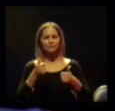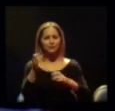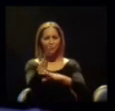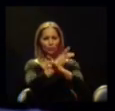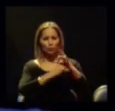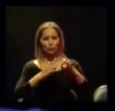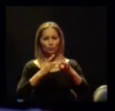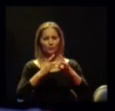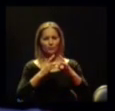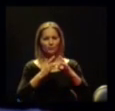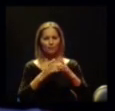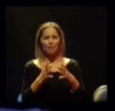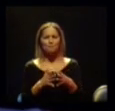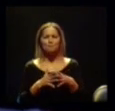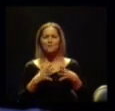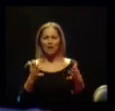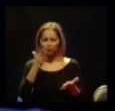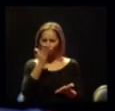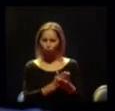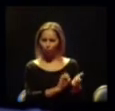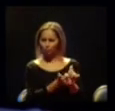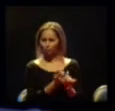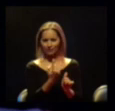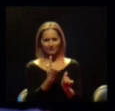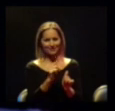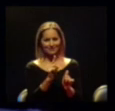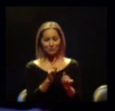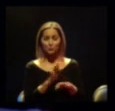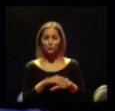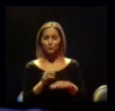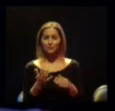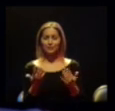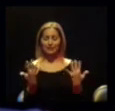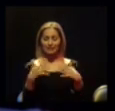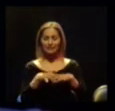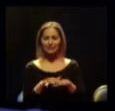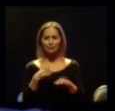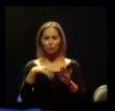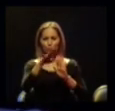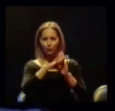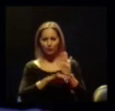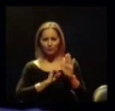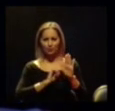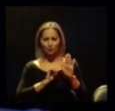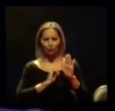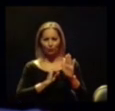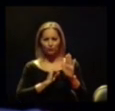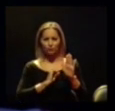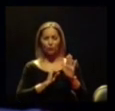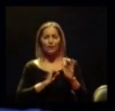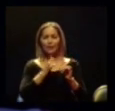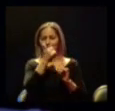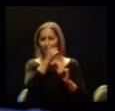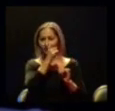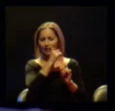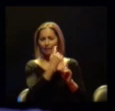europeia seja muito mais do que desporto. Por isso, integramos no nosso programa vasto conjunto de atividades